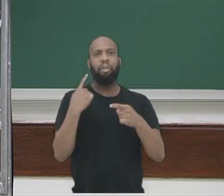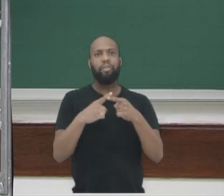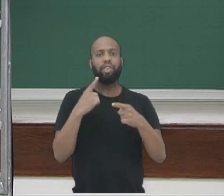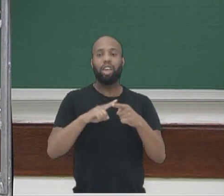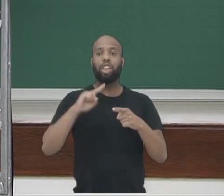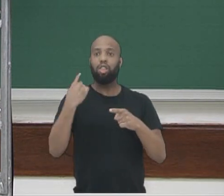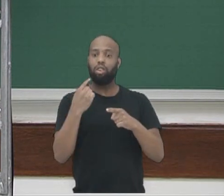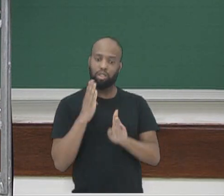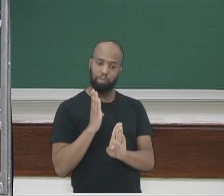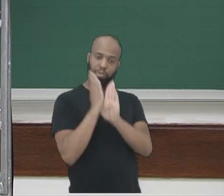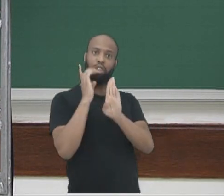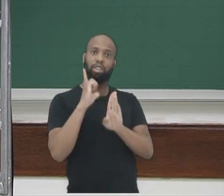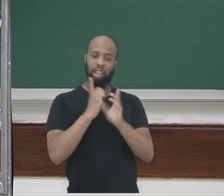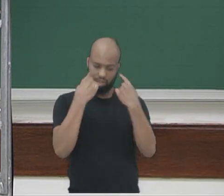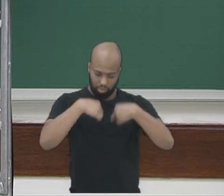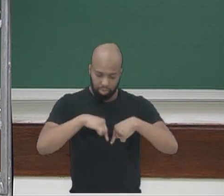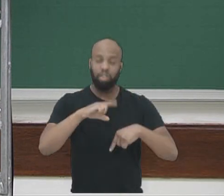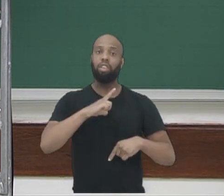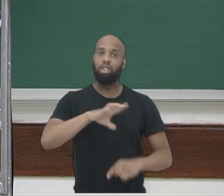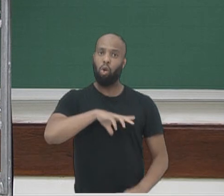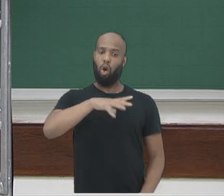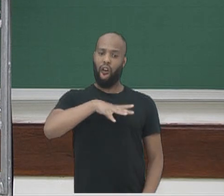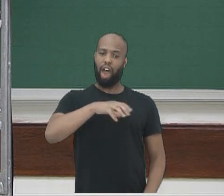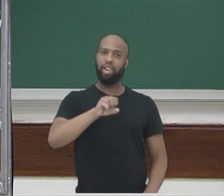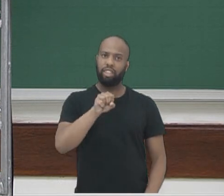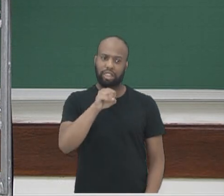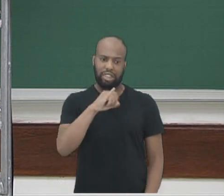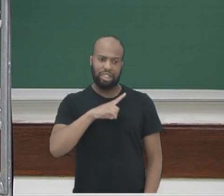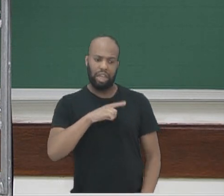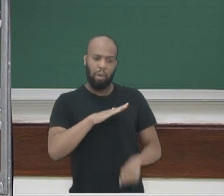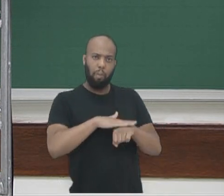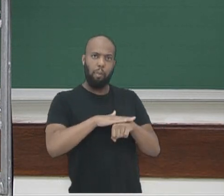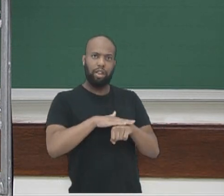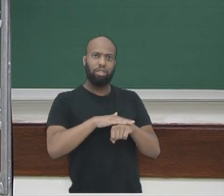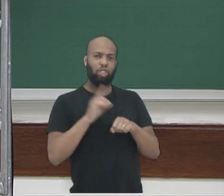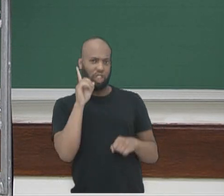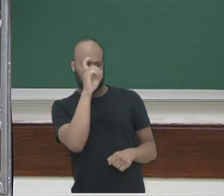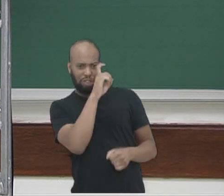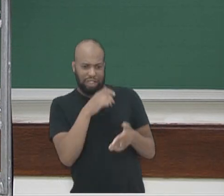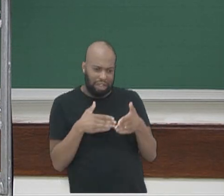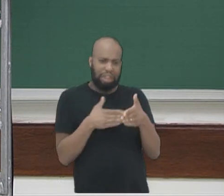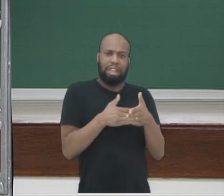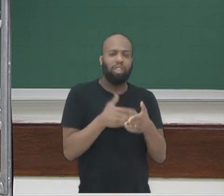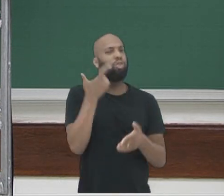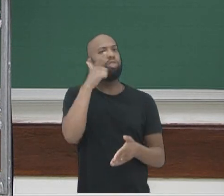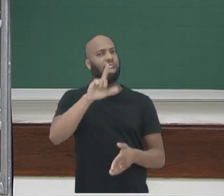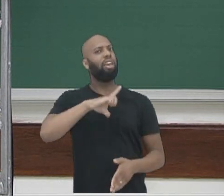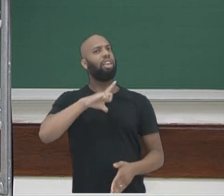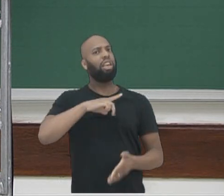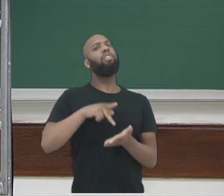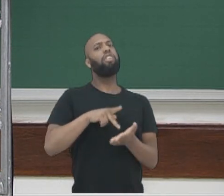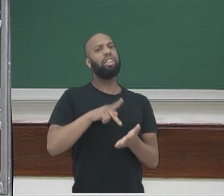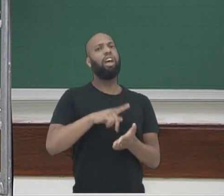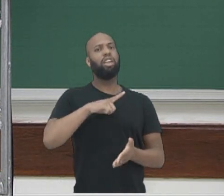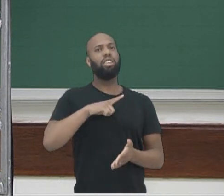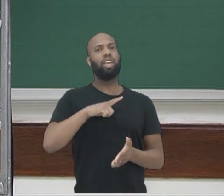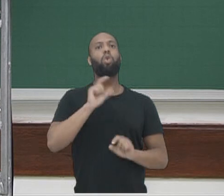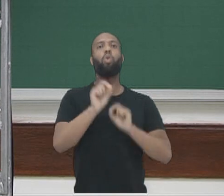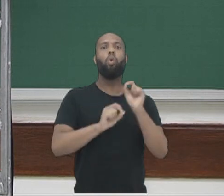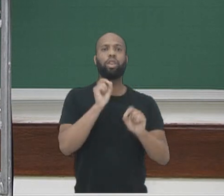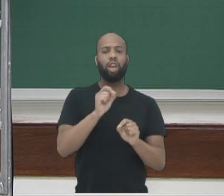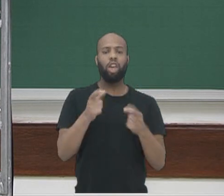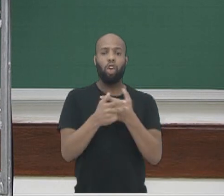ser alegre no meio da tristeza. E ele fala de coragem. A coragem, muitas vezes, ela está voltada para momentos de